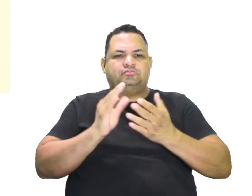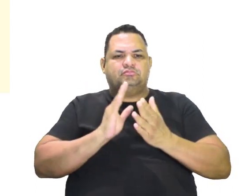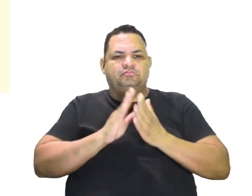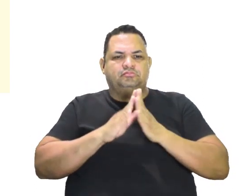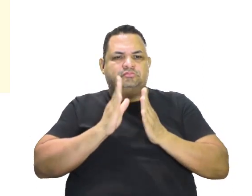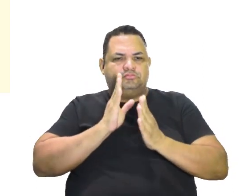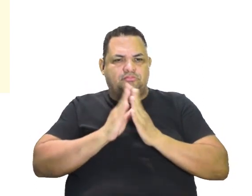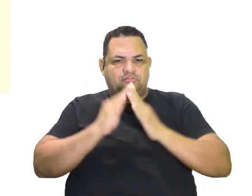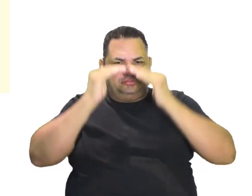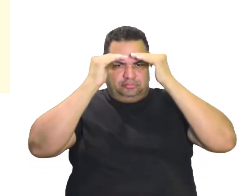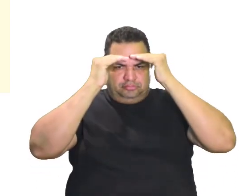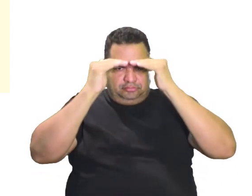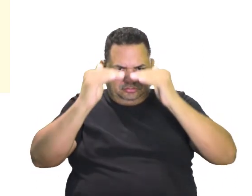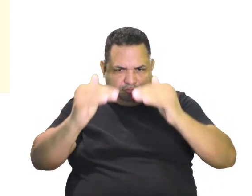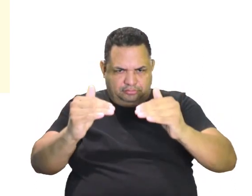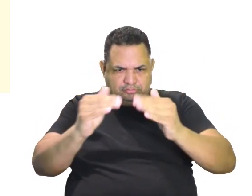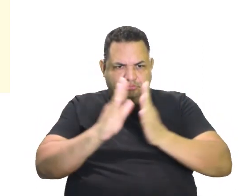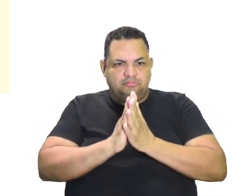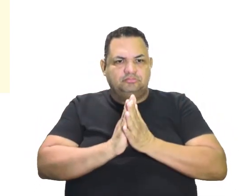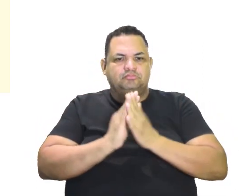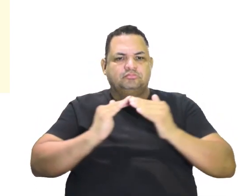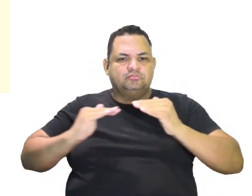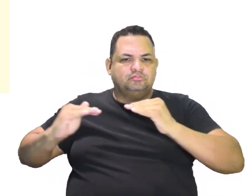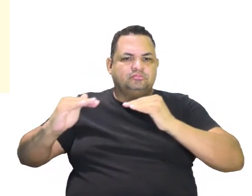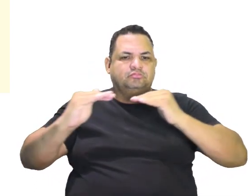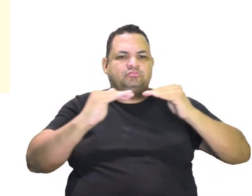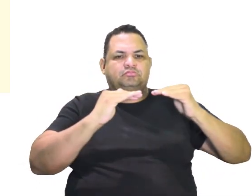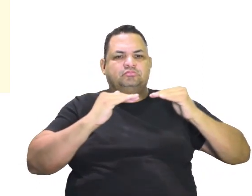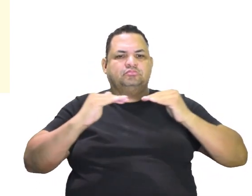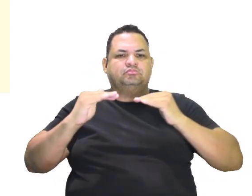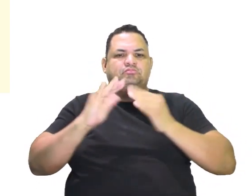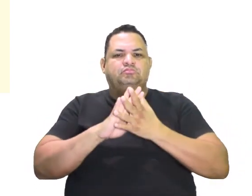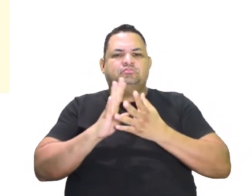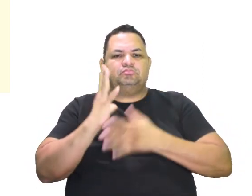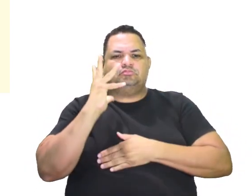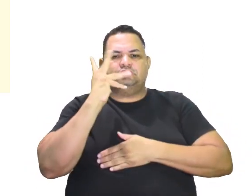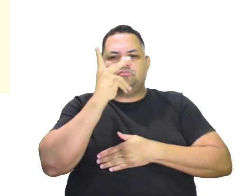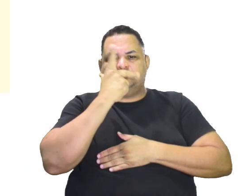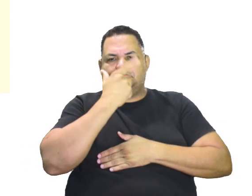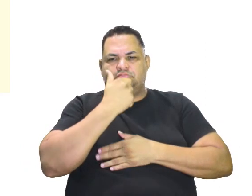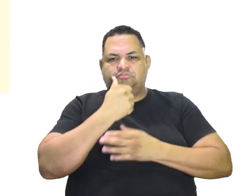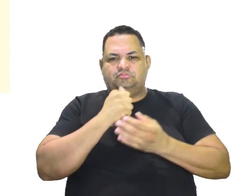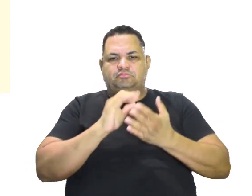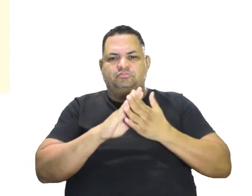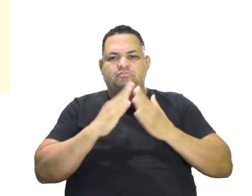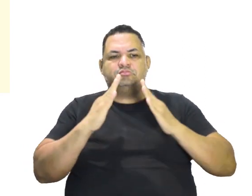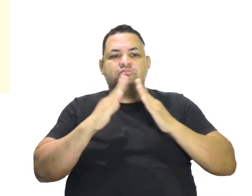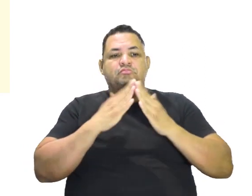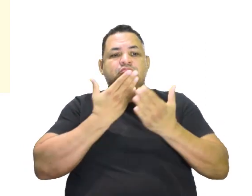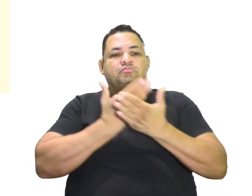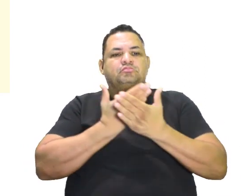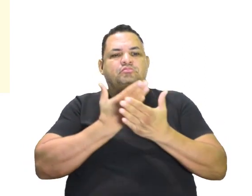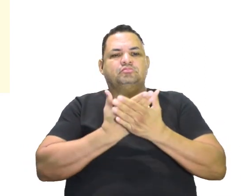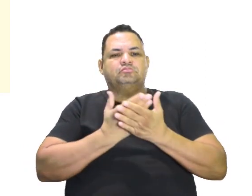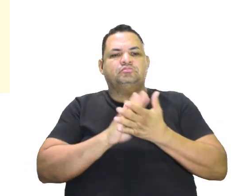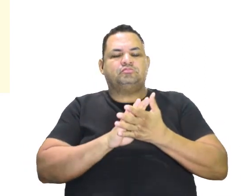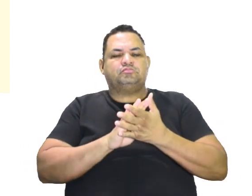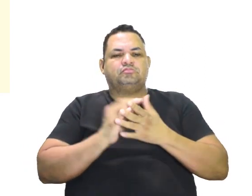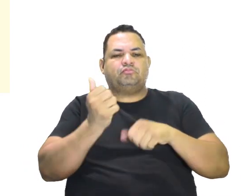Seguir os padrões de beleza da Academia de Belas Artes. Ou seja,